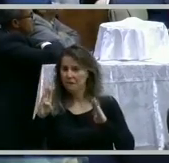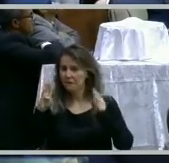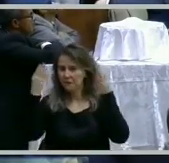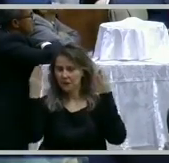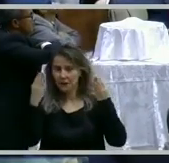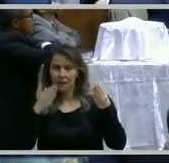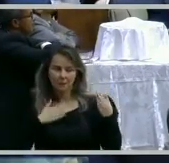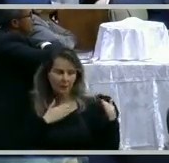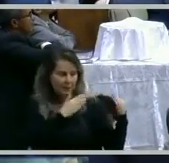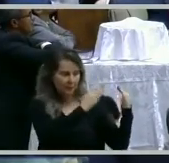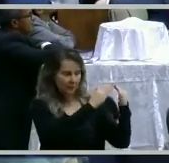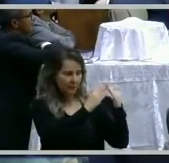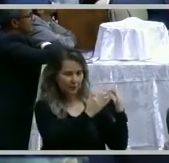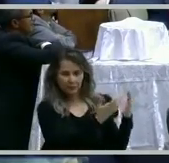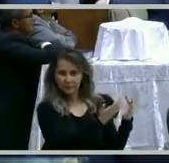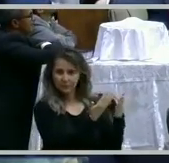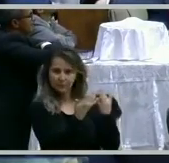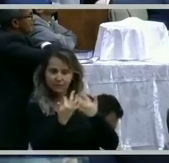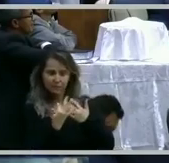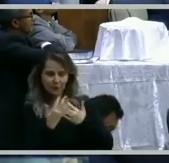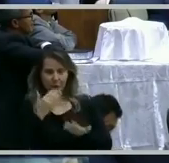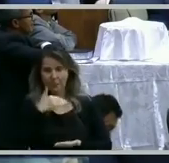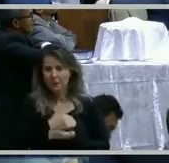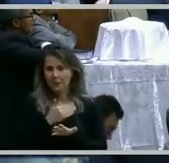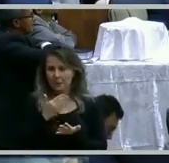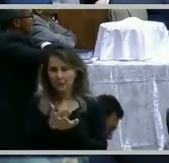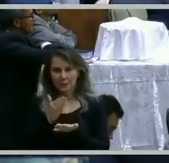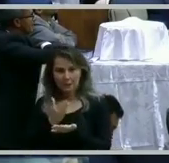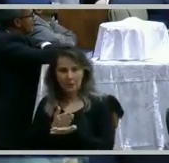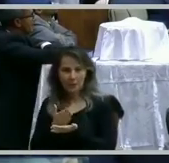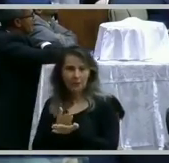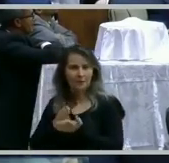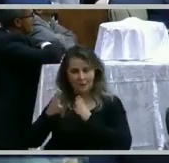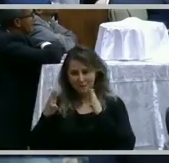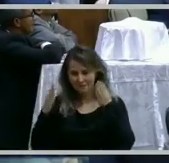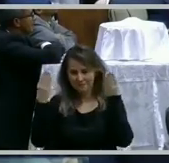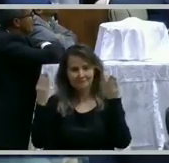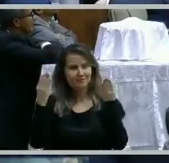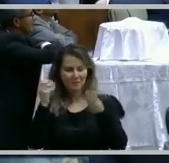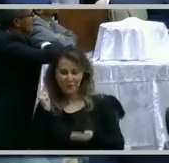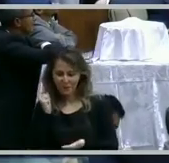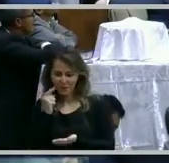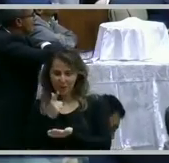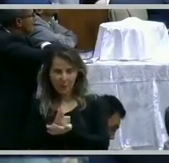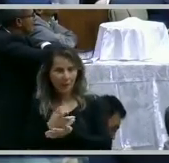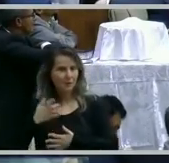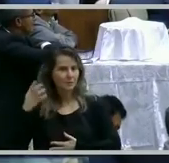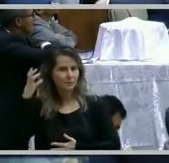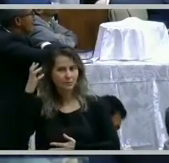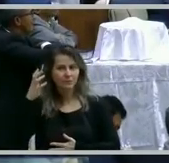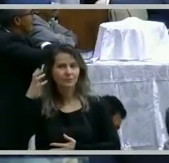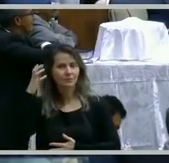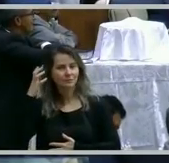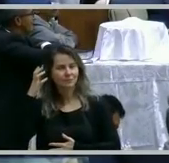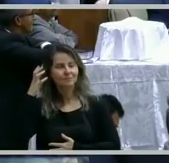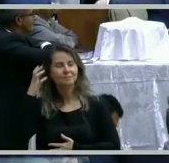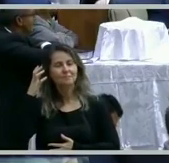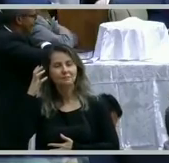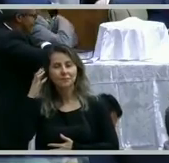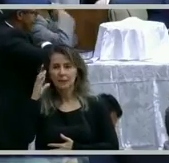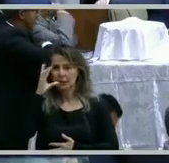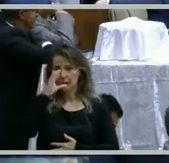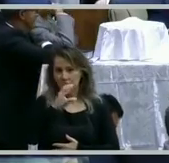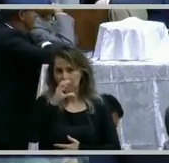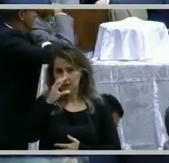até bolo para comemorar a compra daquele som CCE. Que